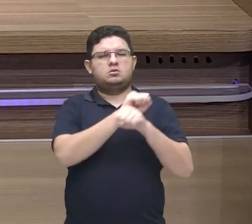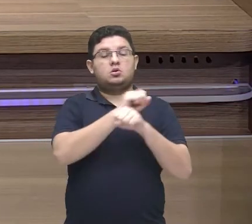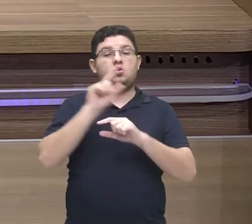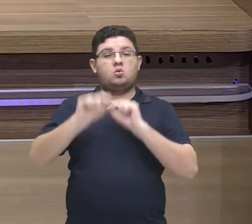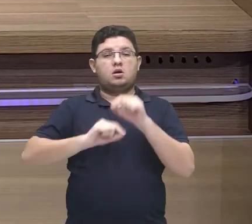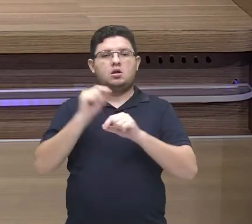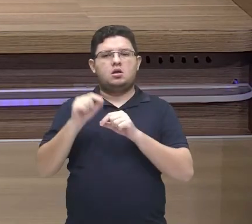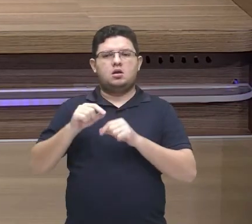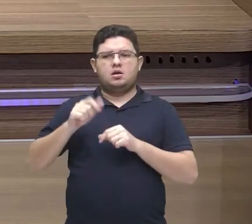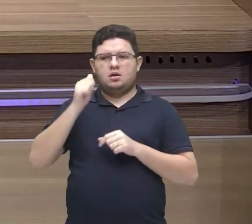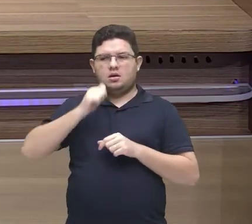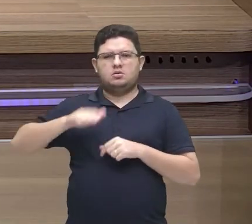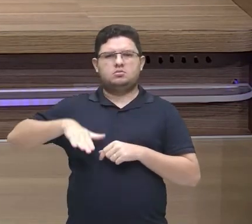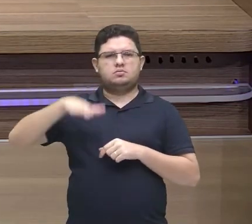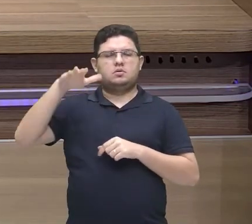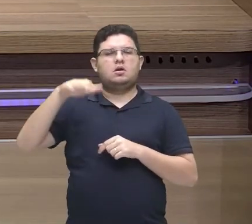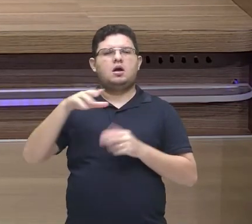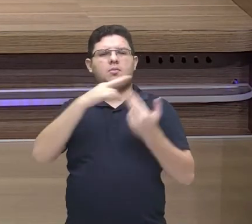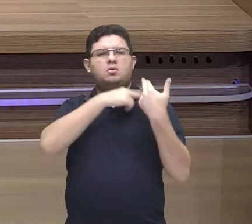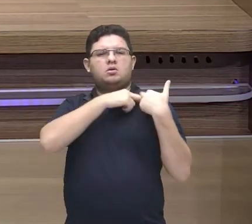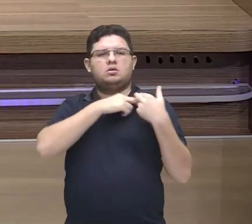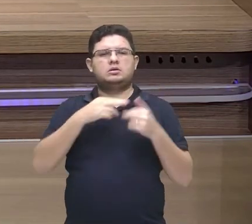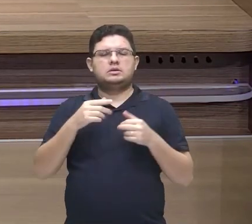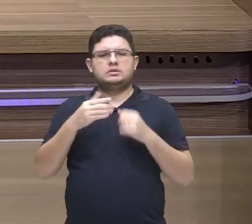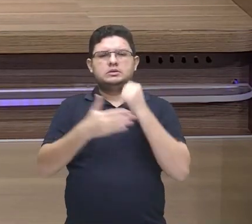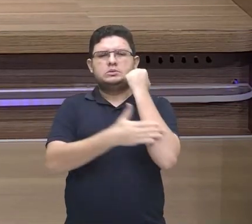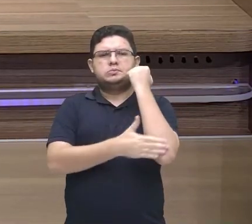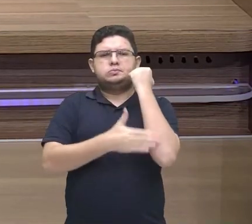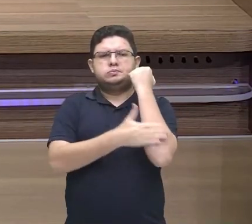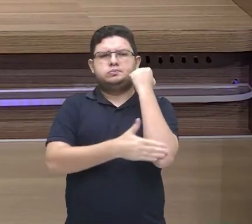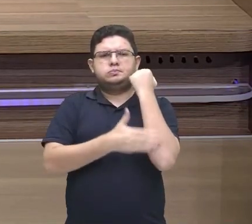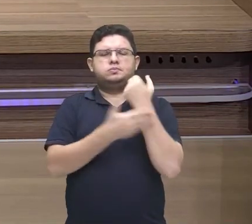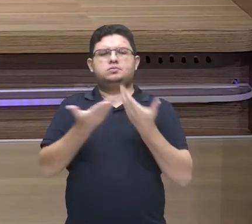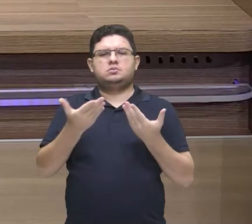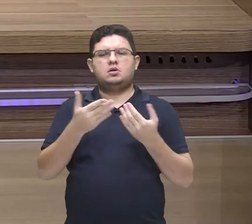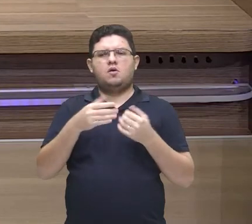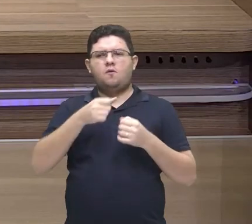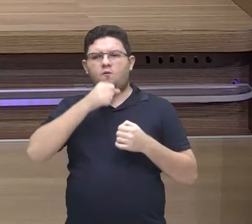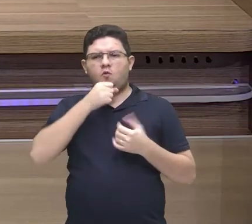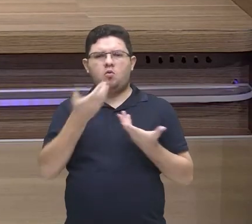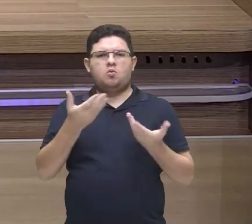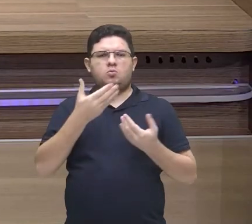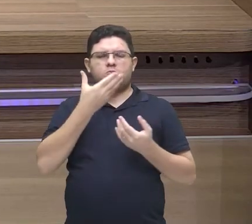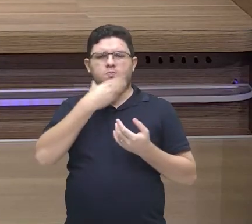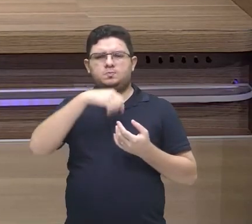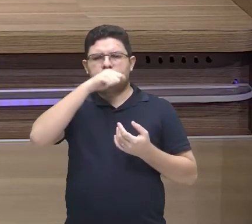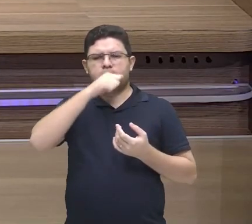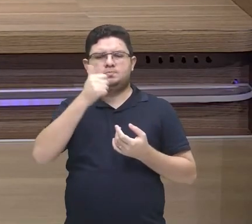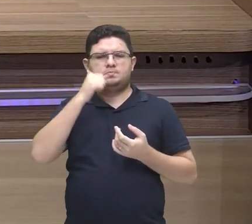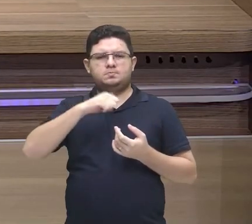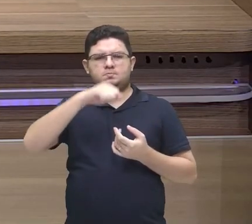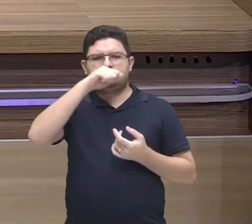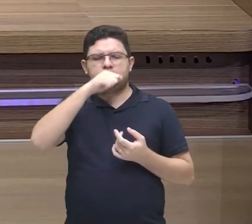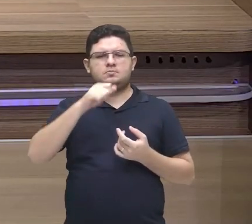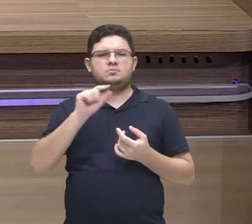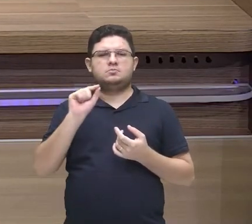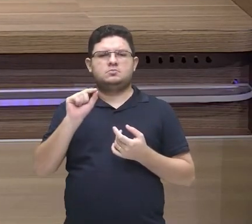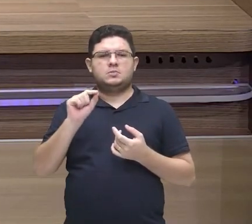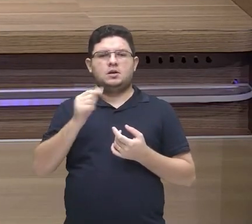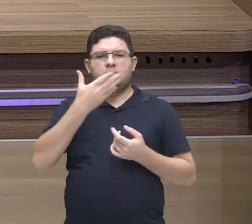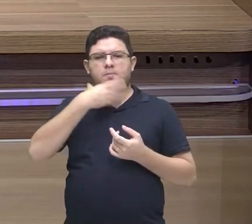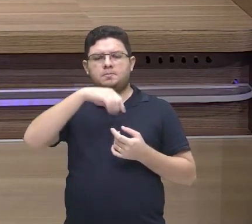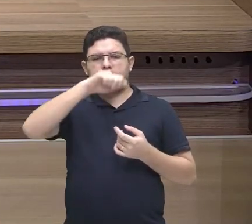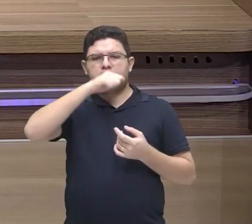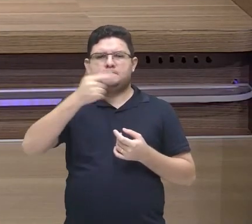responsável tem ciúme, o tio, o avô, não sei quem, o pai, o padrasto, o namorado da mãe, não sei quem, sabe? Tem que ter o máximo de cuidado com